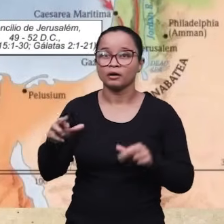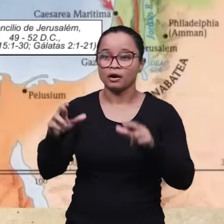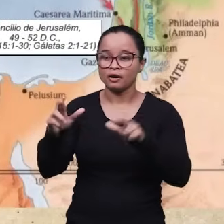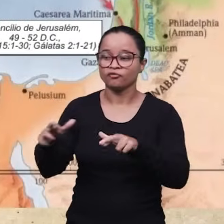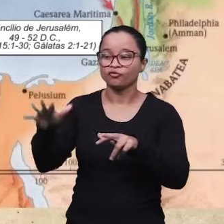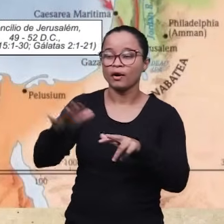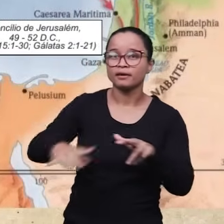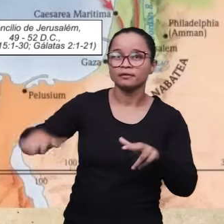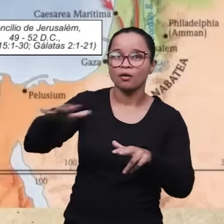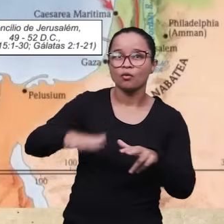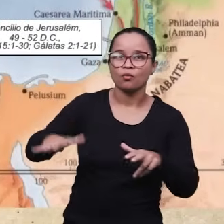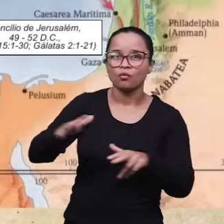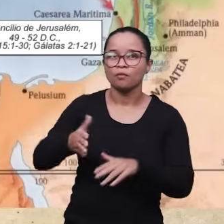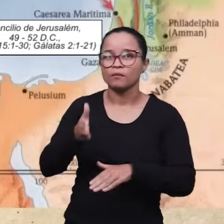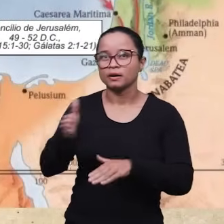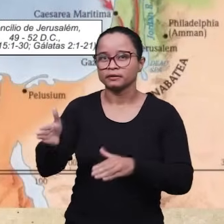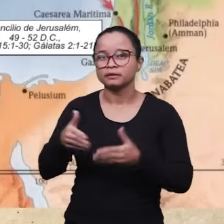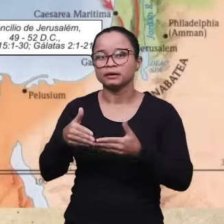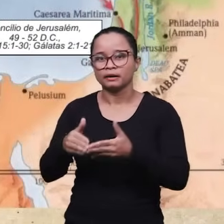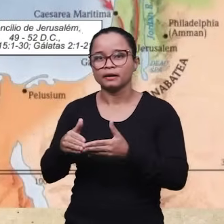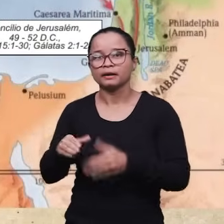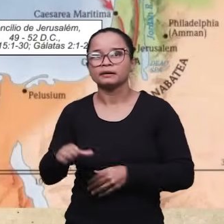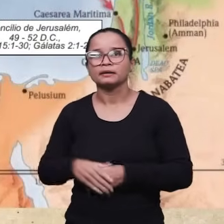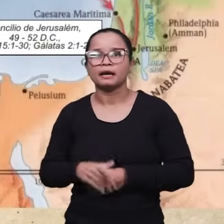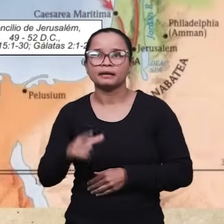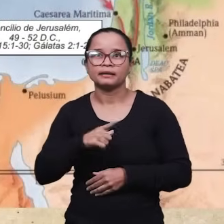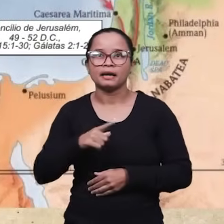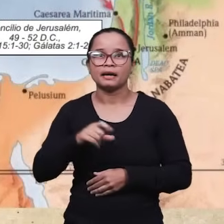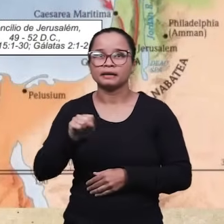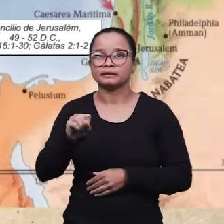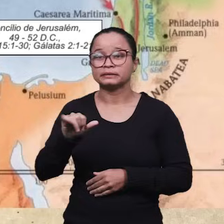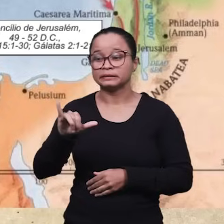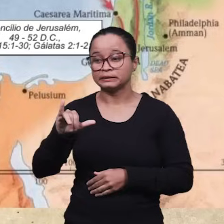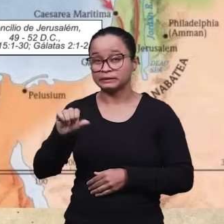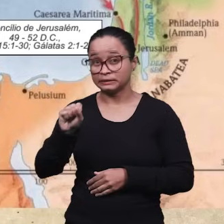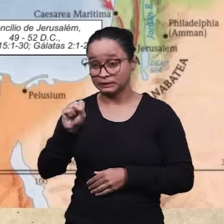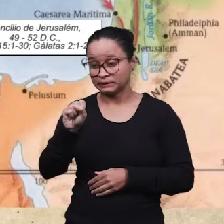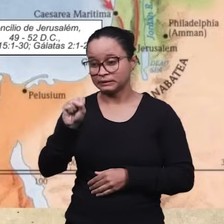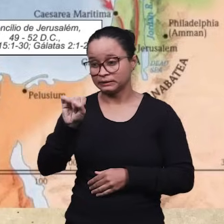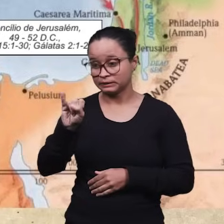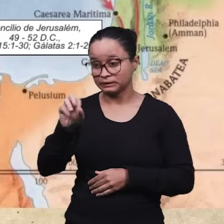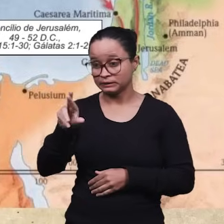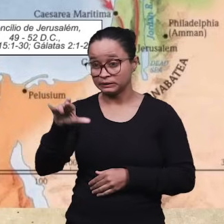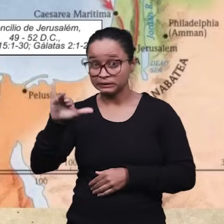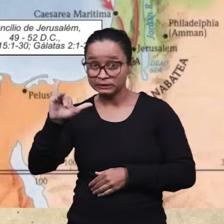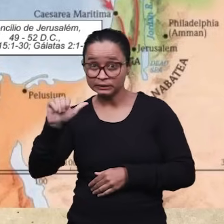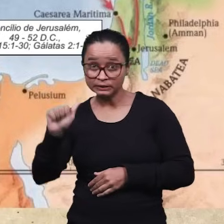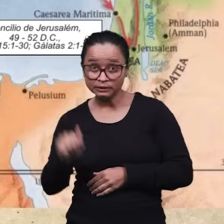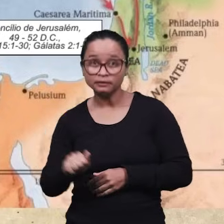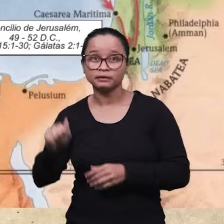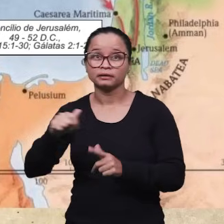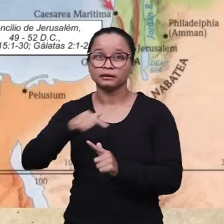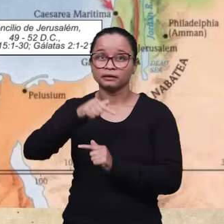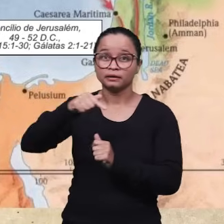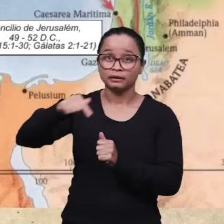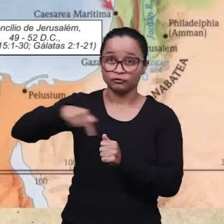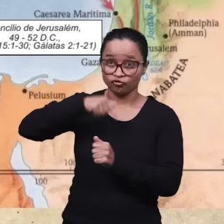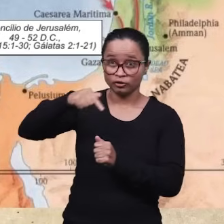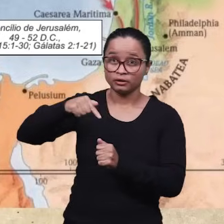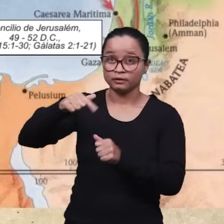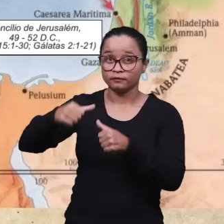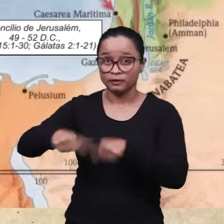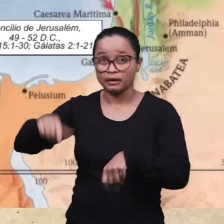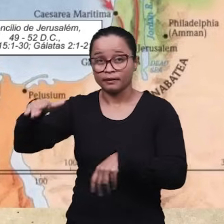regiões que nós mencionamos. A Síria, onde está Antioquia, né? E também para a Cilícia,